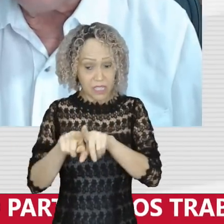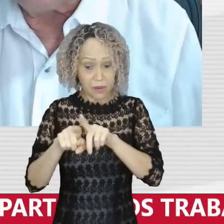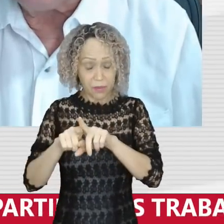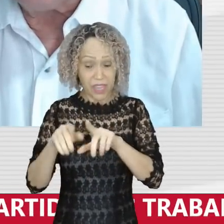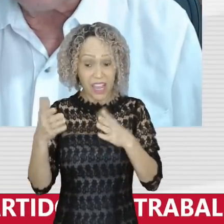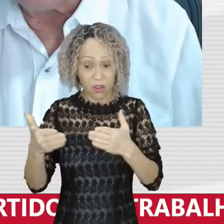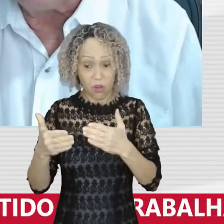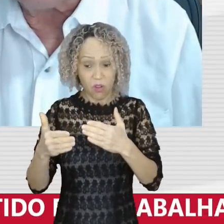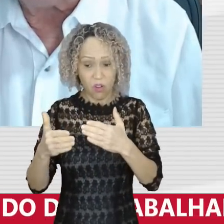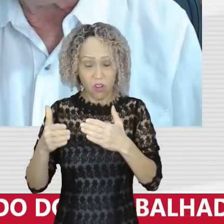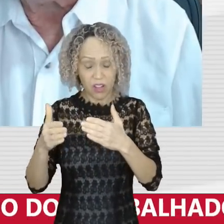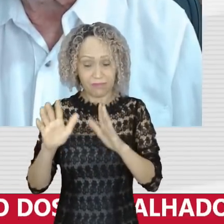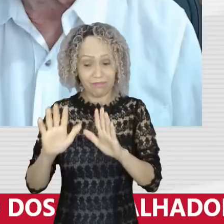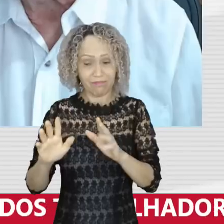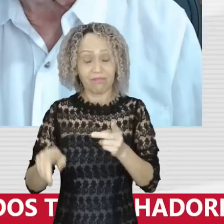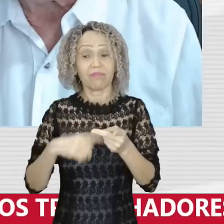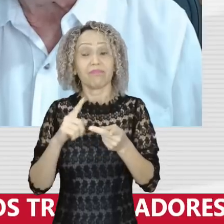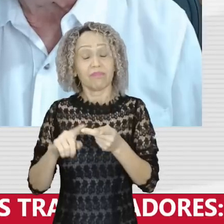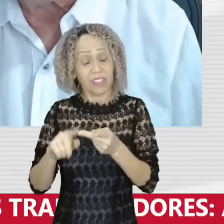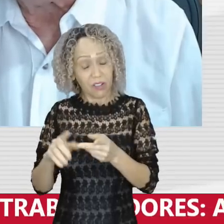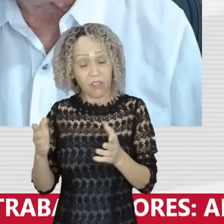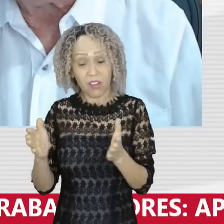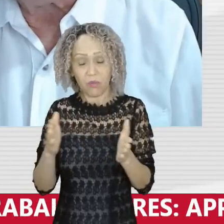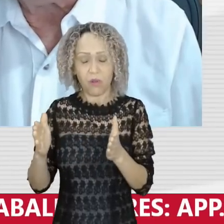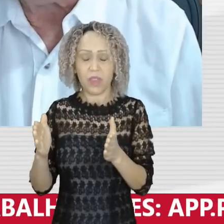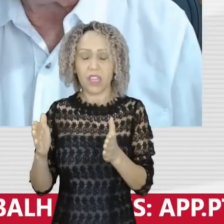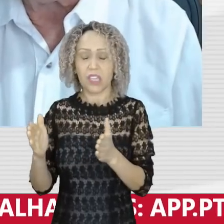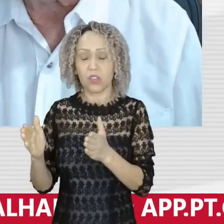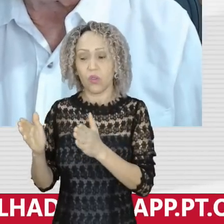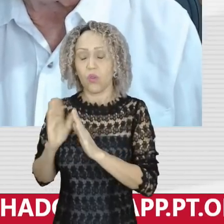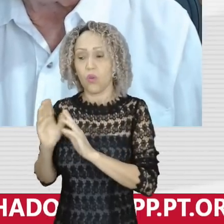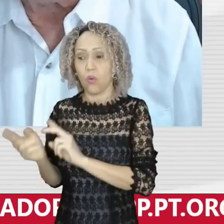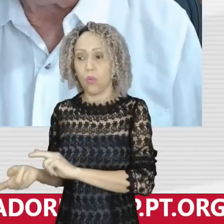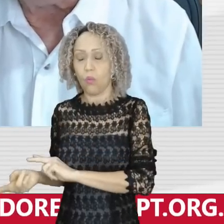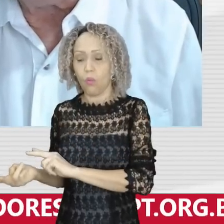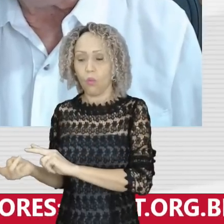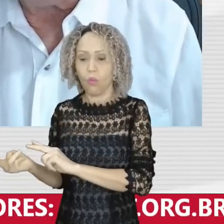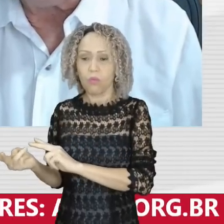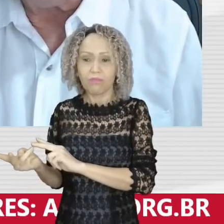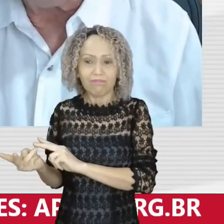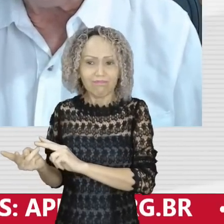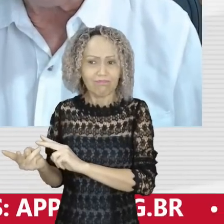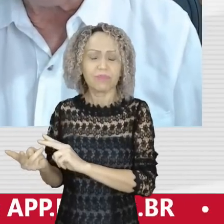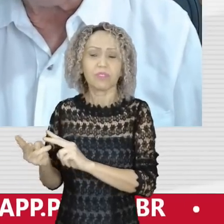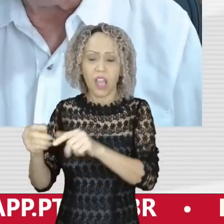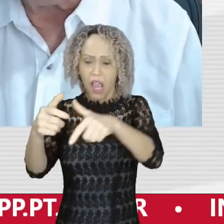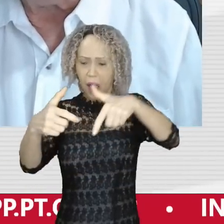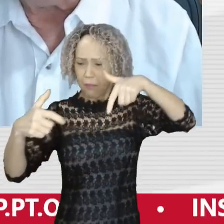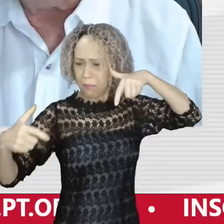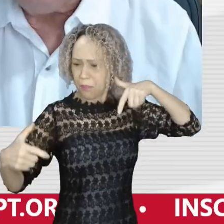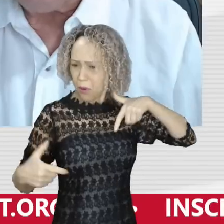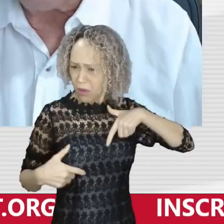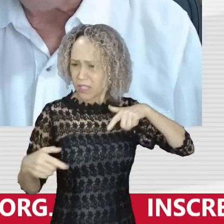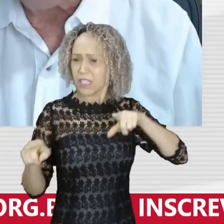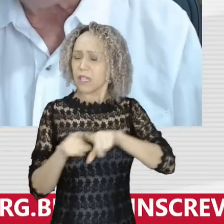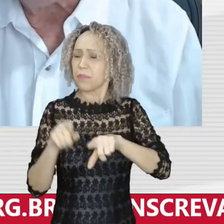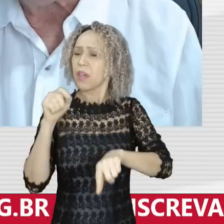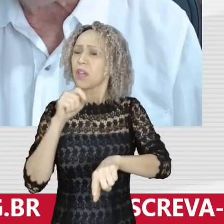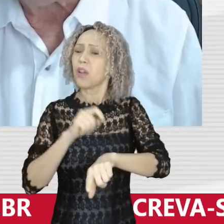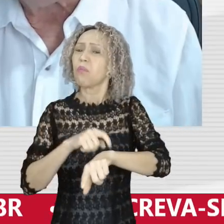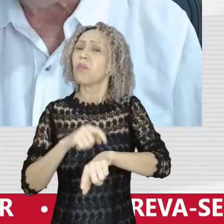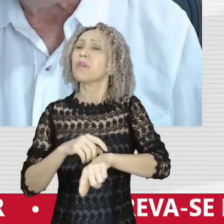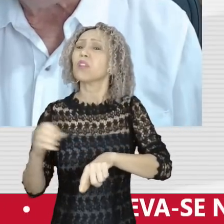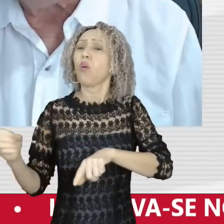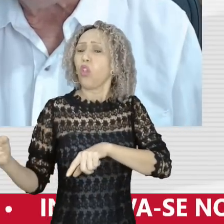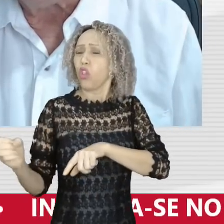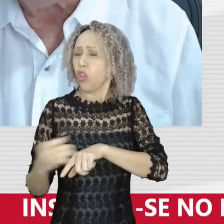tinha aquela expectativa, era Fernando Henrique, e a gente queria muita mudança, muita esperança nisso, um novo projeto. Agora